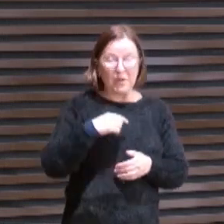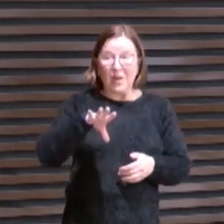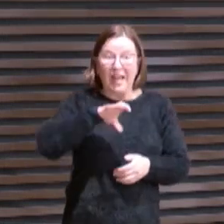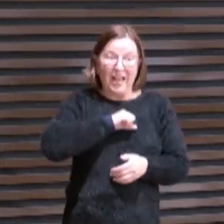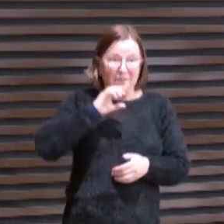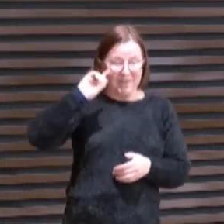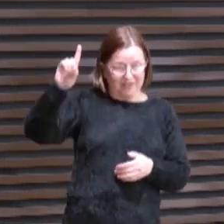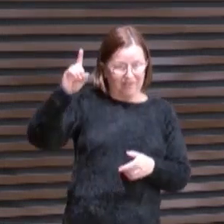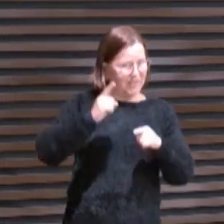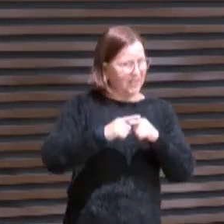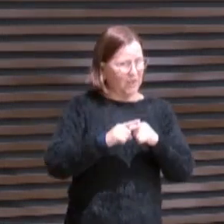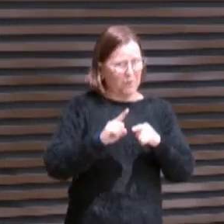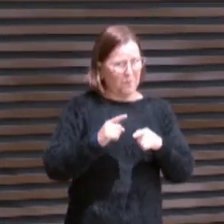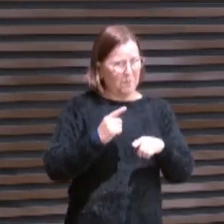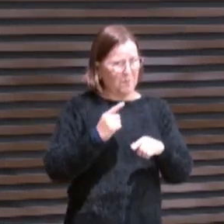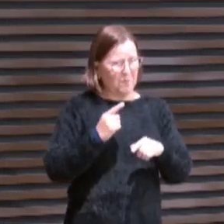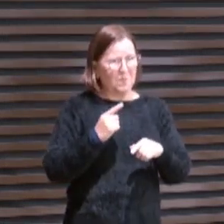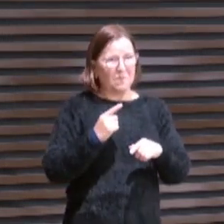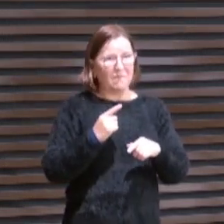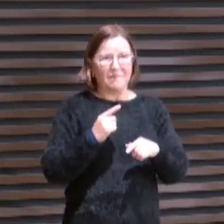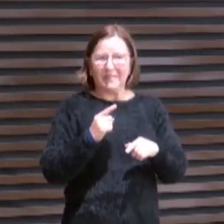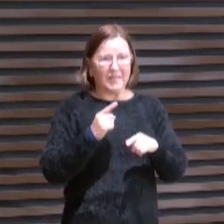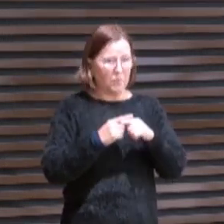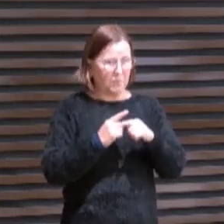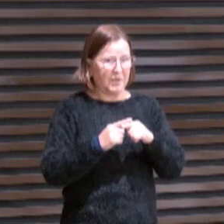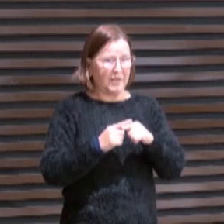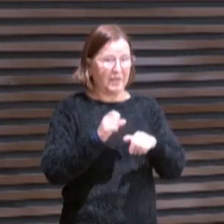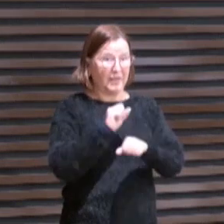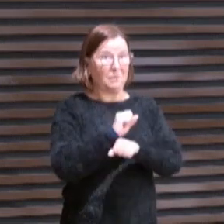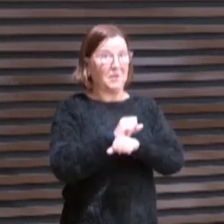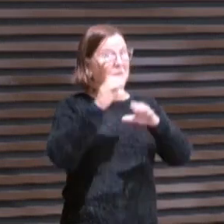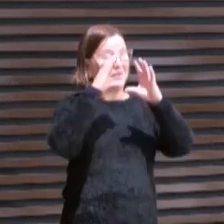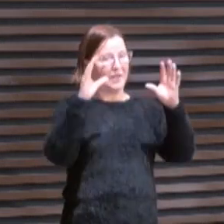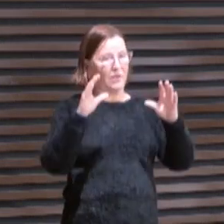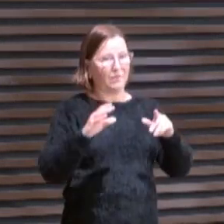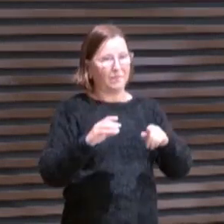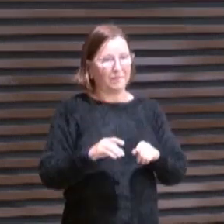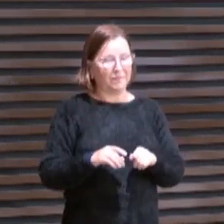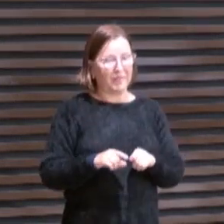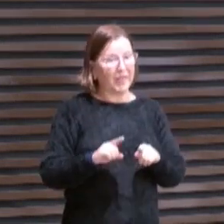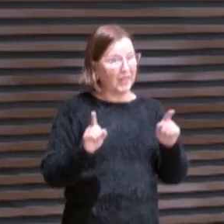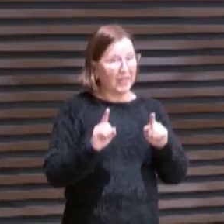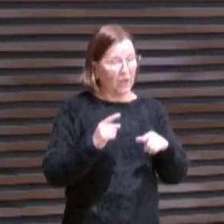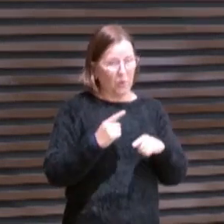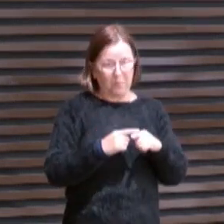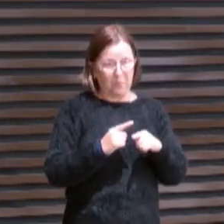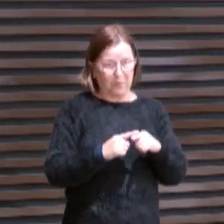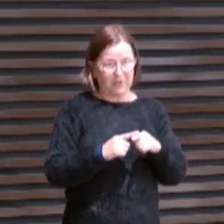nem é que eu tema, ao não te amar, sofrer o inferno